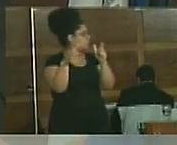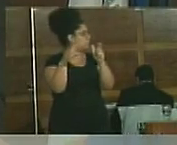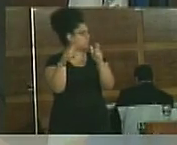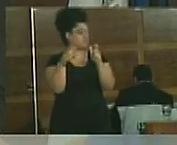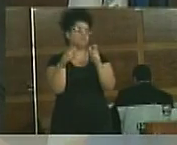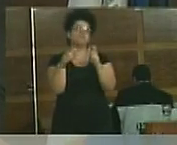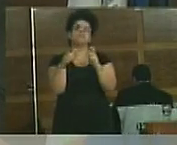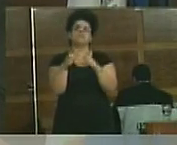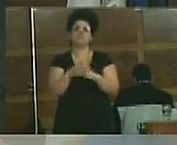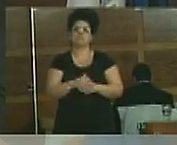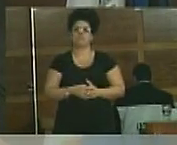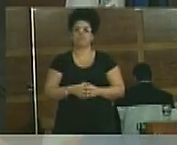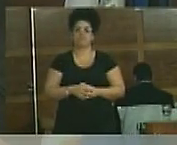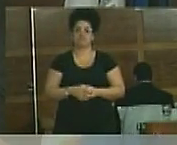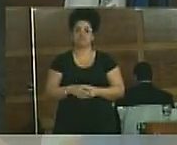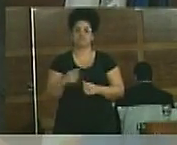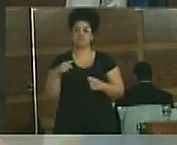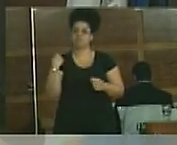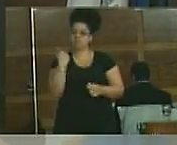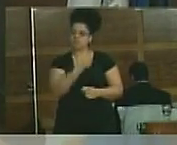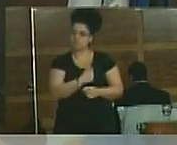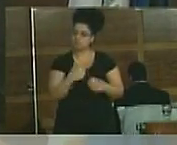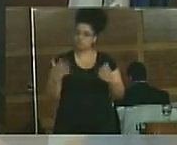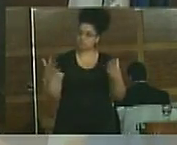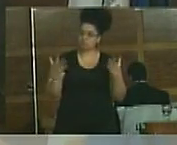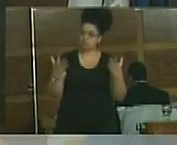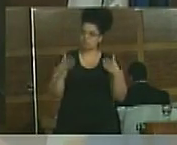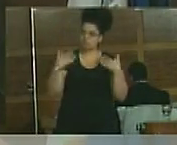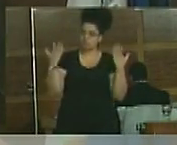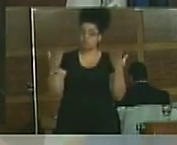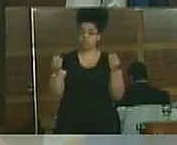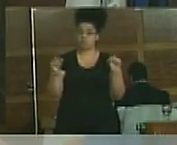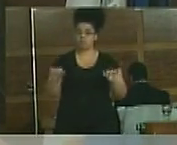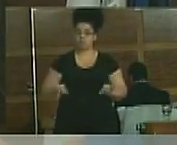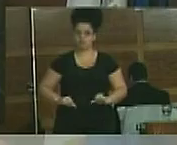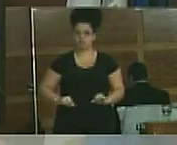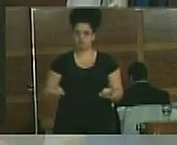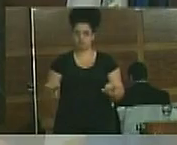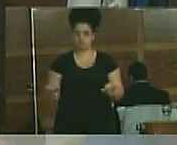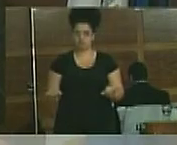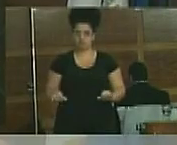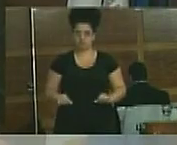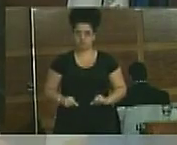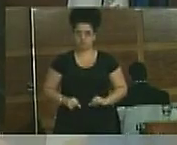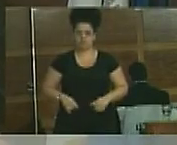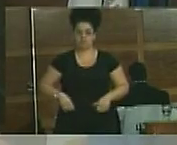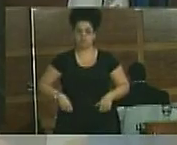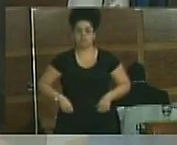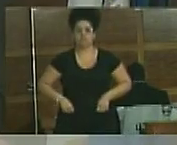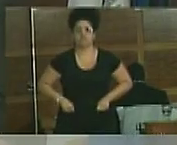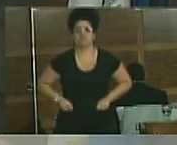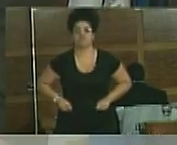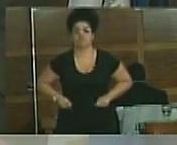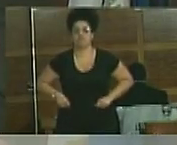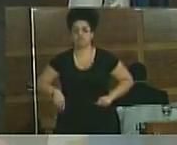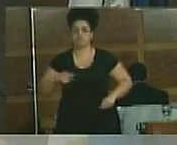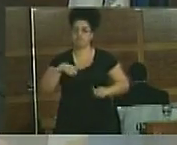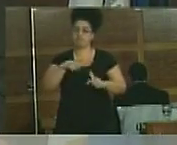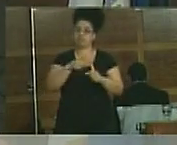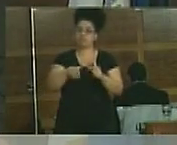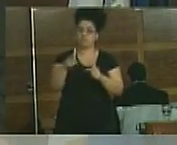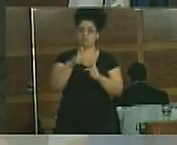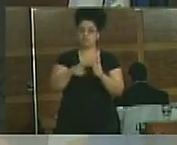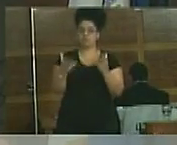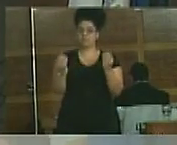que nos assola e muitos sofrem com isso e acaba aí tendo de problemas e muitos